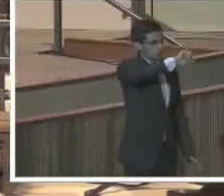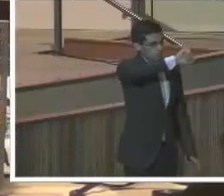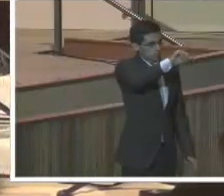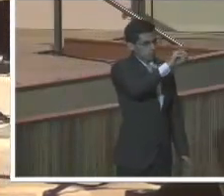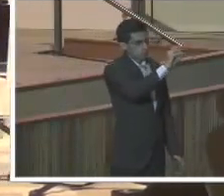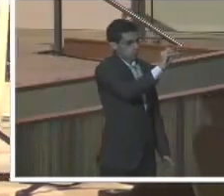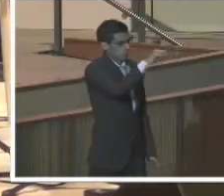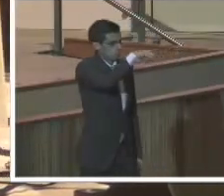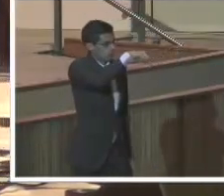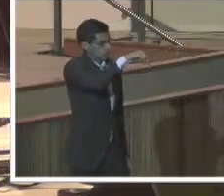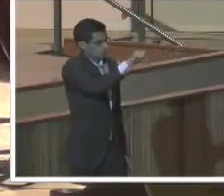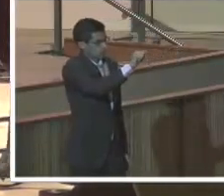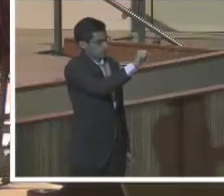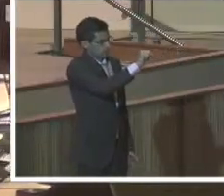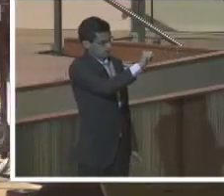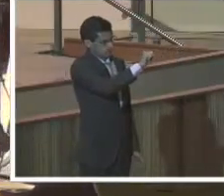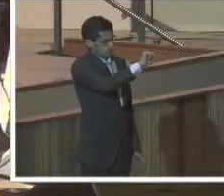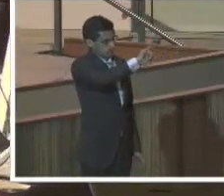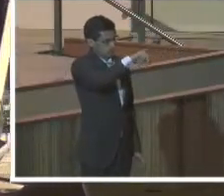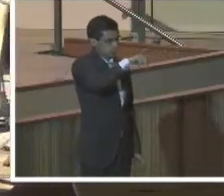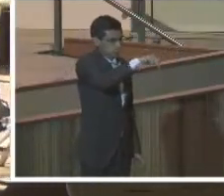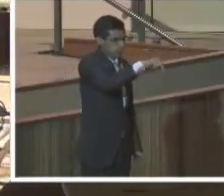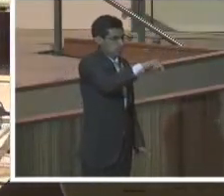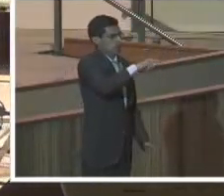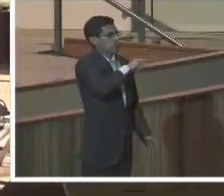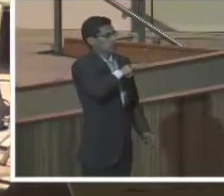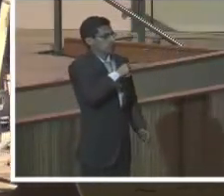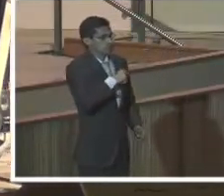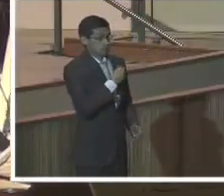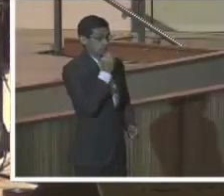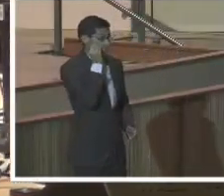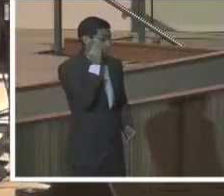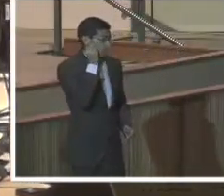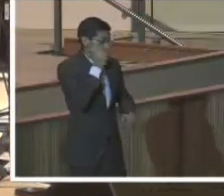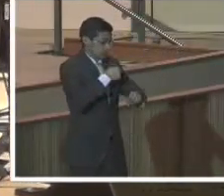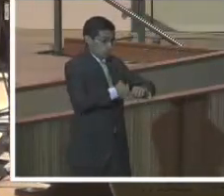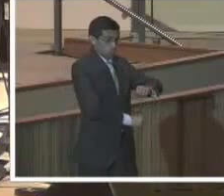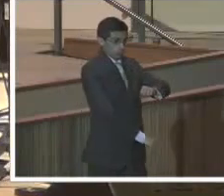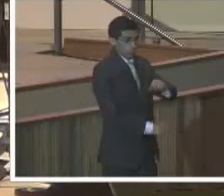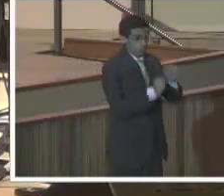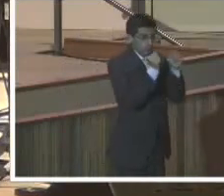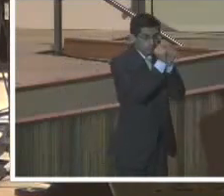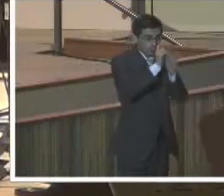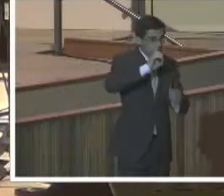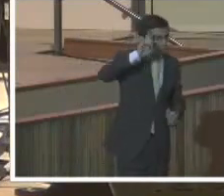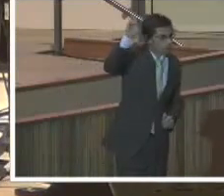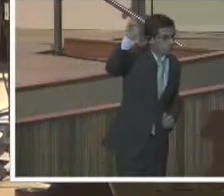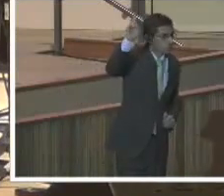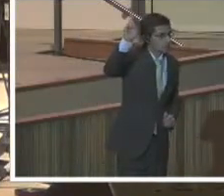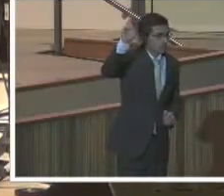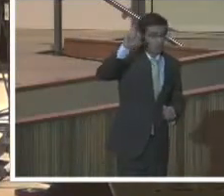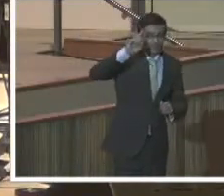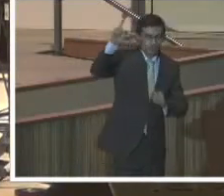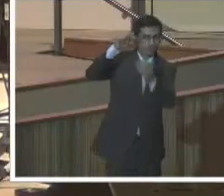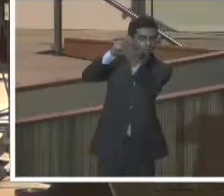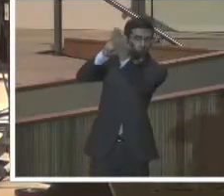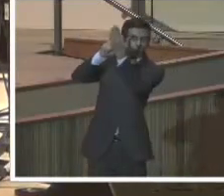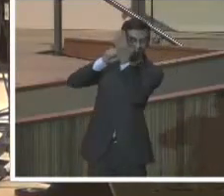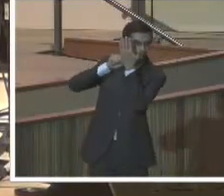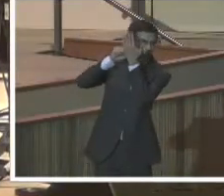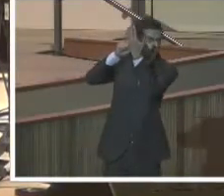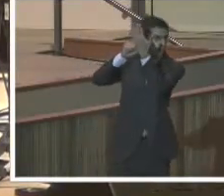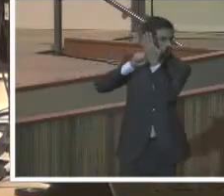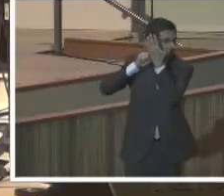E o profeta Jonas, apesar de viver uma experiência profunda com Deus, ser profeta, receber revelações do